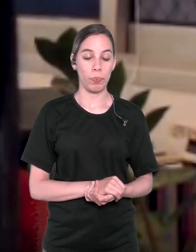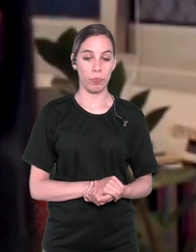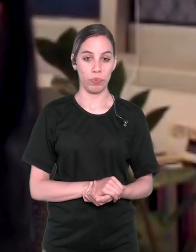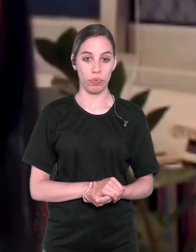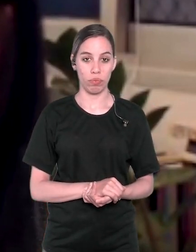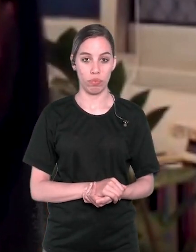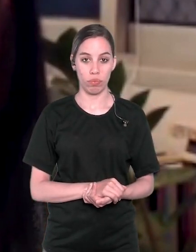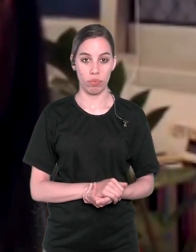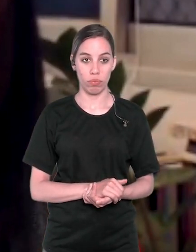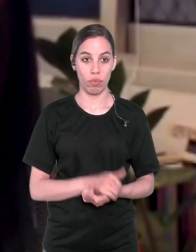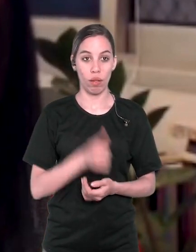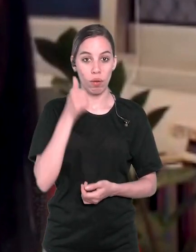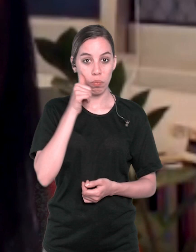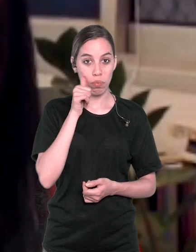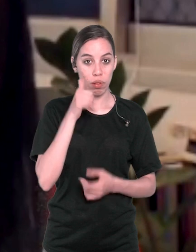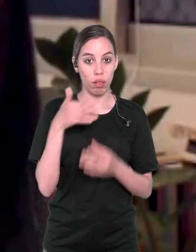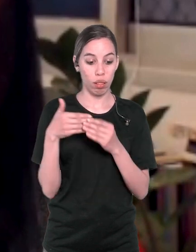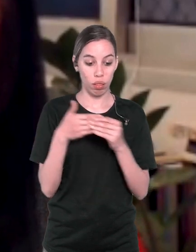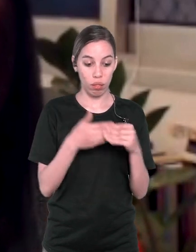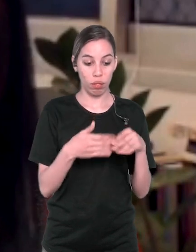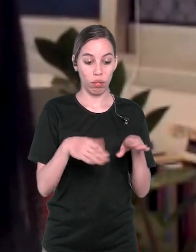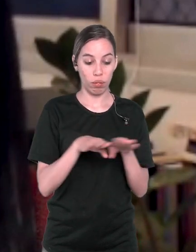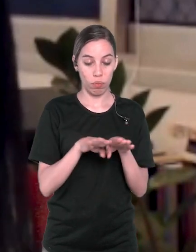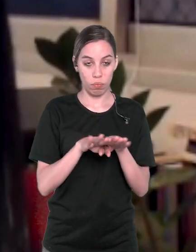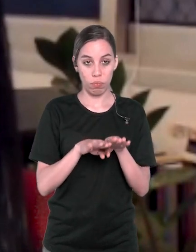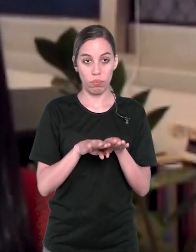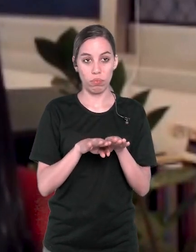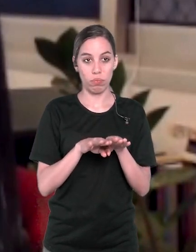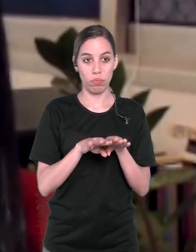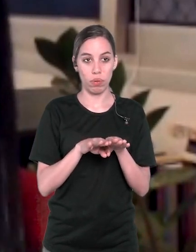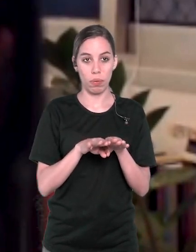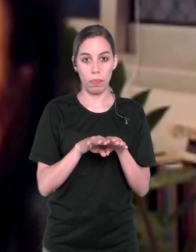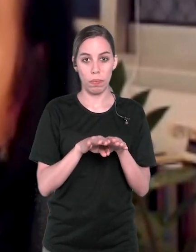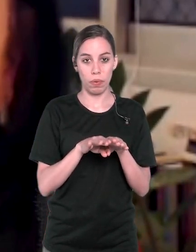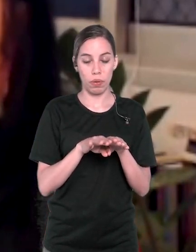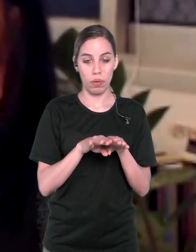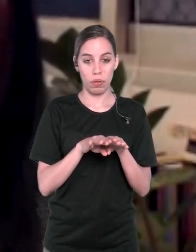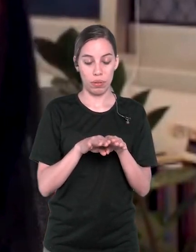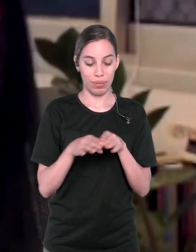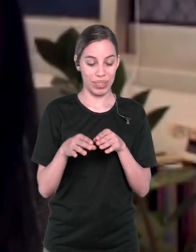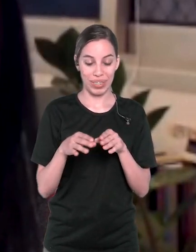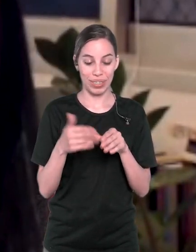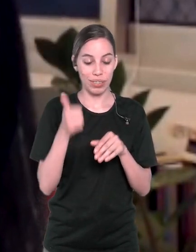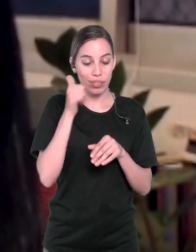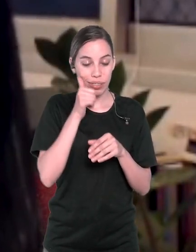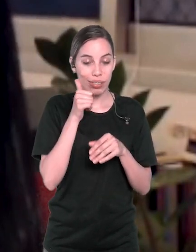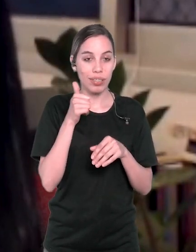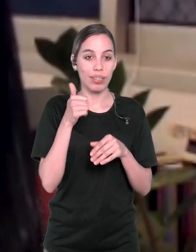ela levou também muitos animais para a sua poesia, né, para a sua prosa,